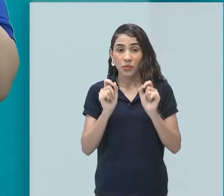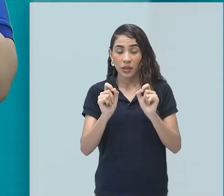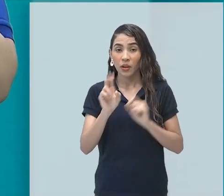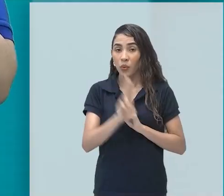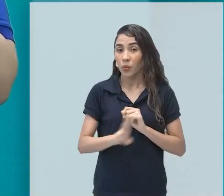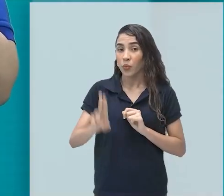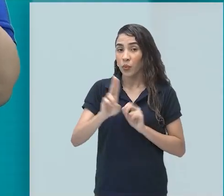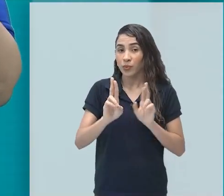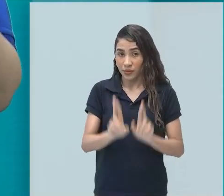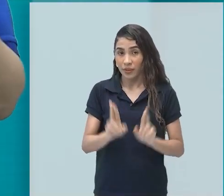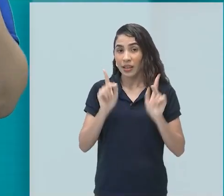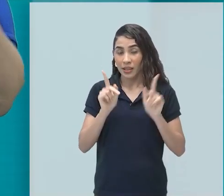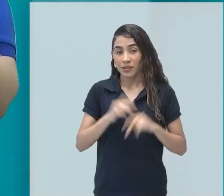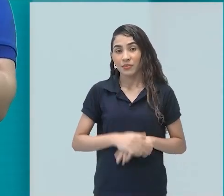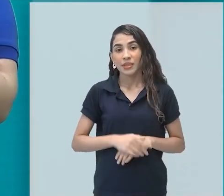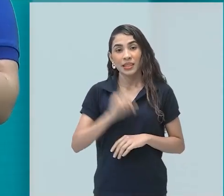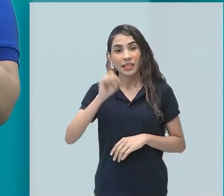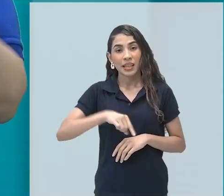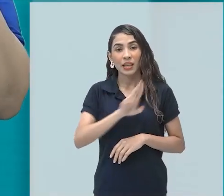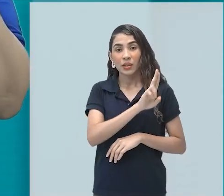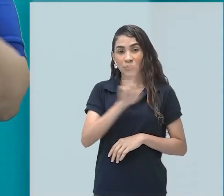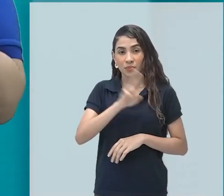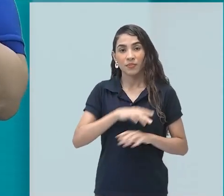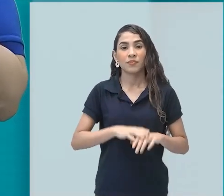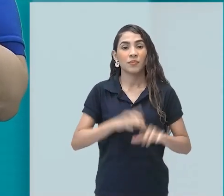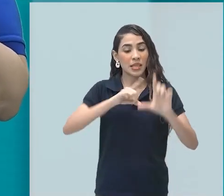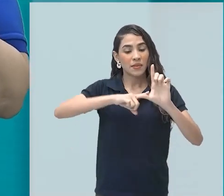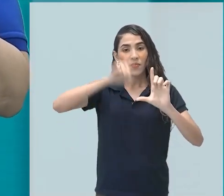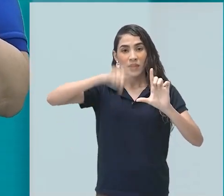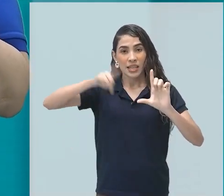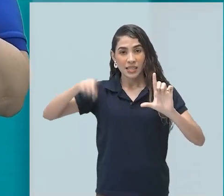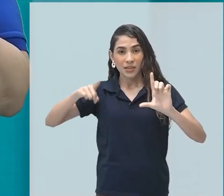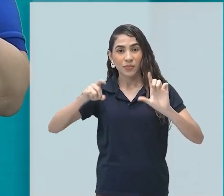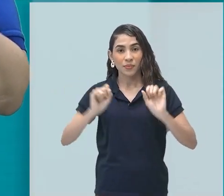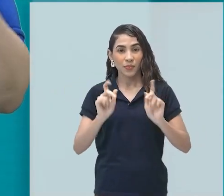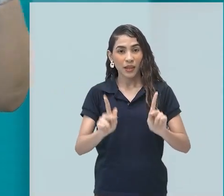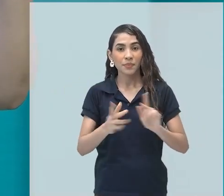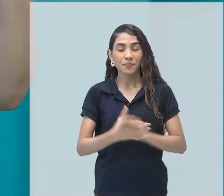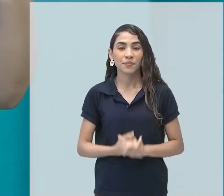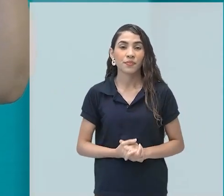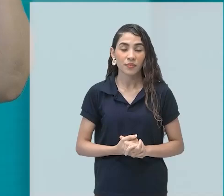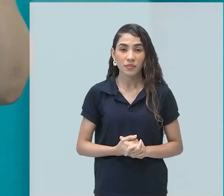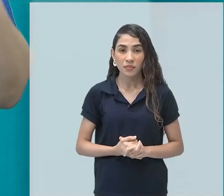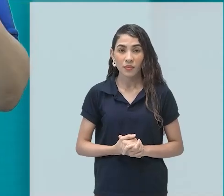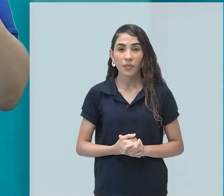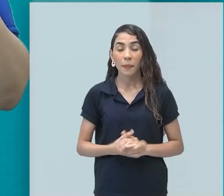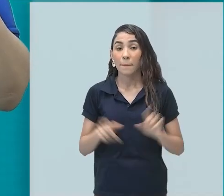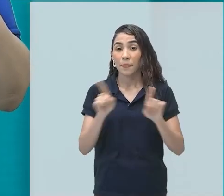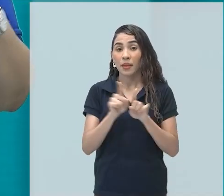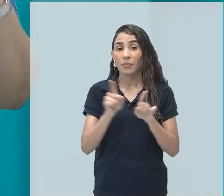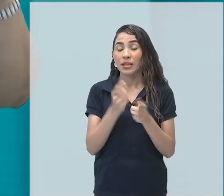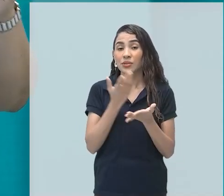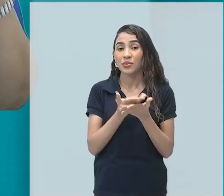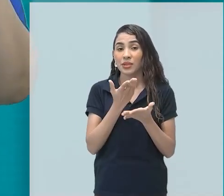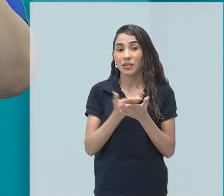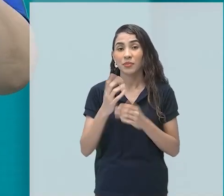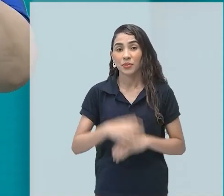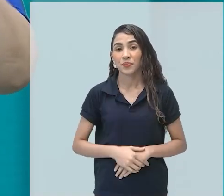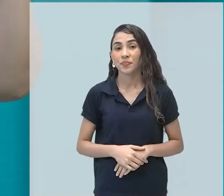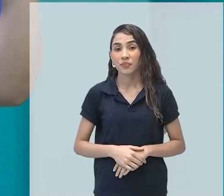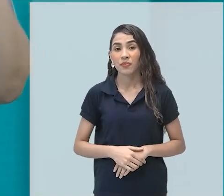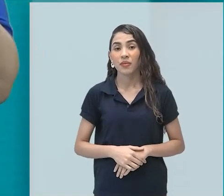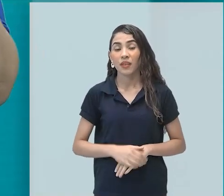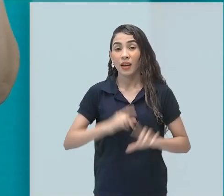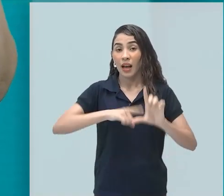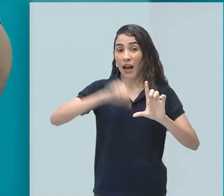usos diferentes, que é o que nós chamamos de variação. Tudo bem? E nós estudamos também que